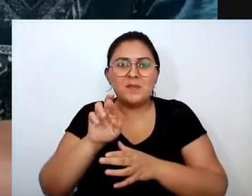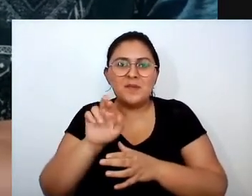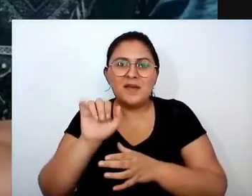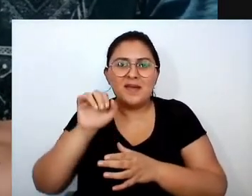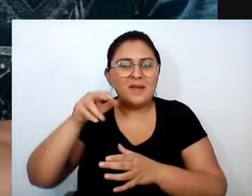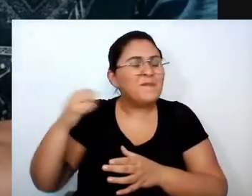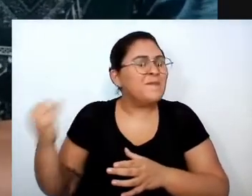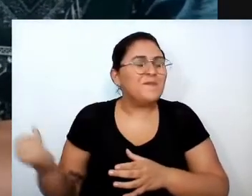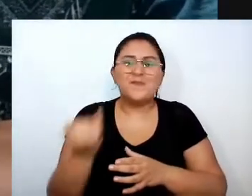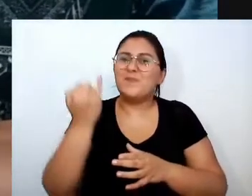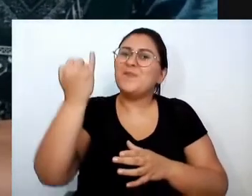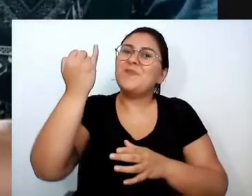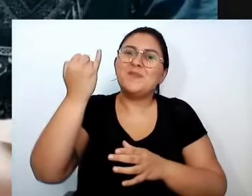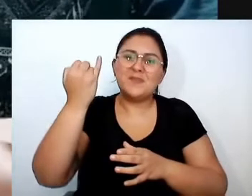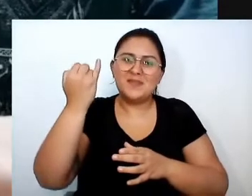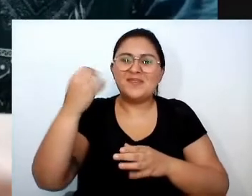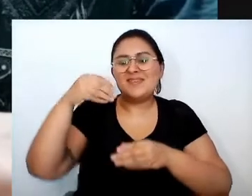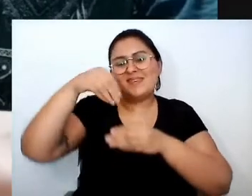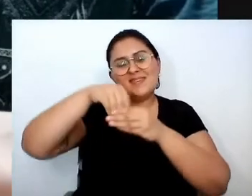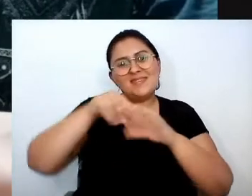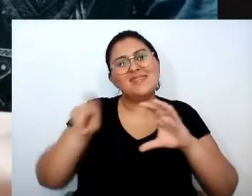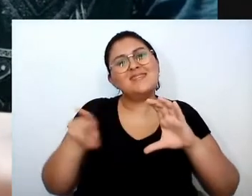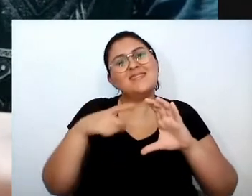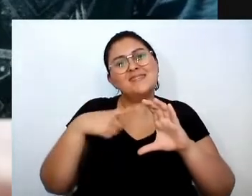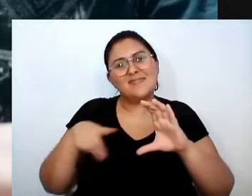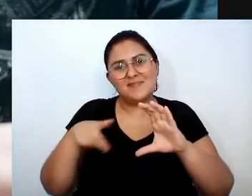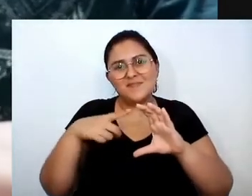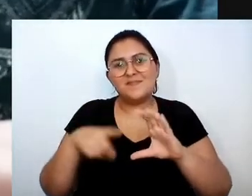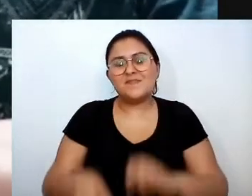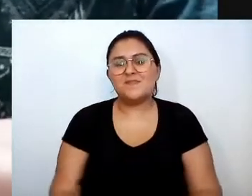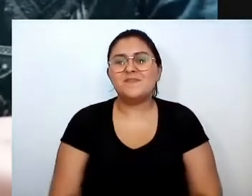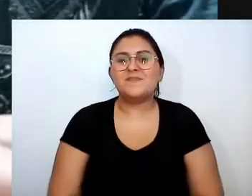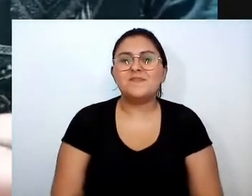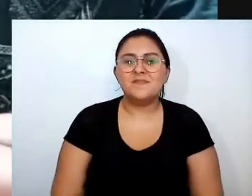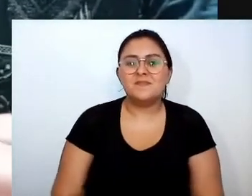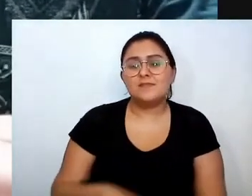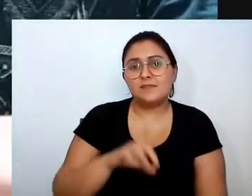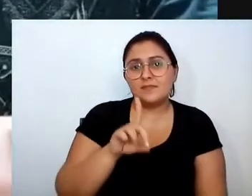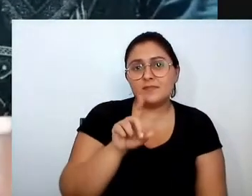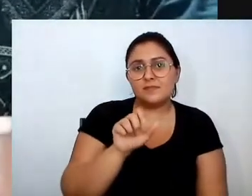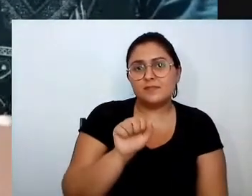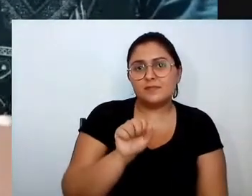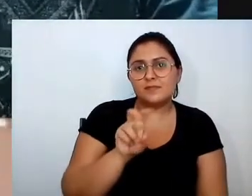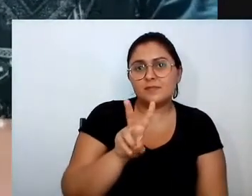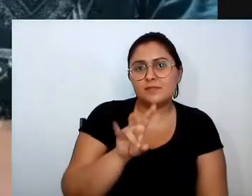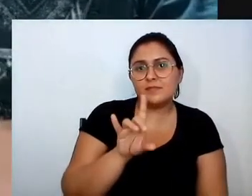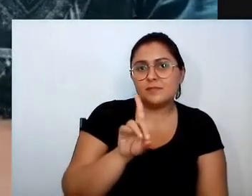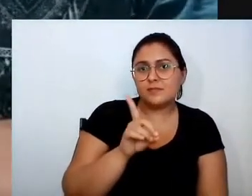Que bom. Que relato interessante, viu, José? Olha só. E